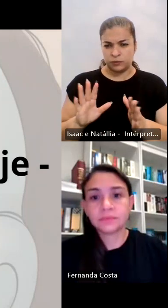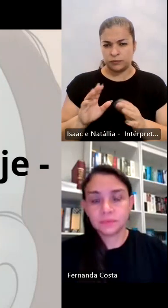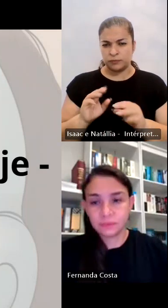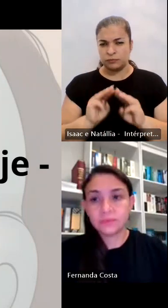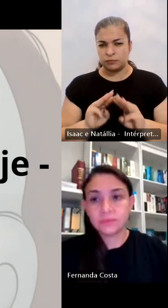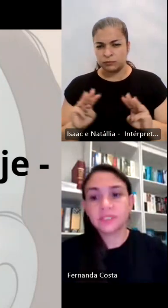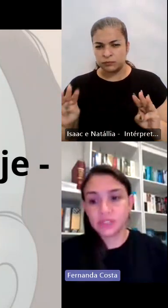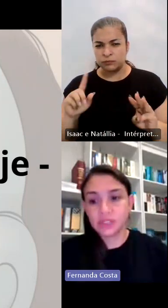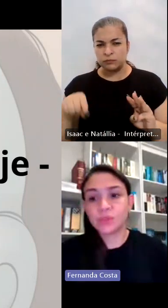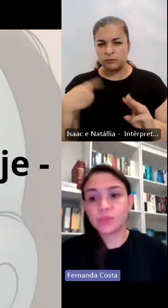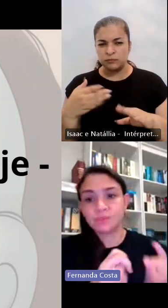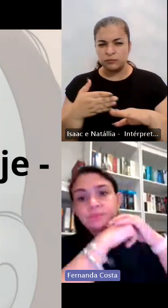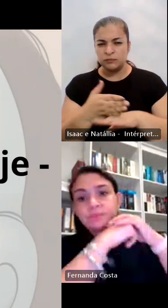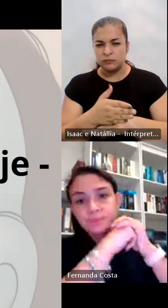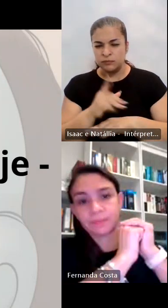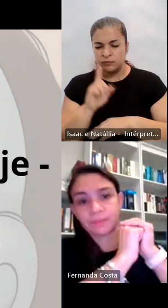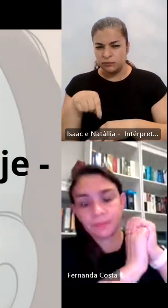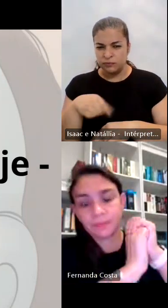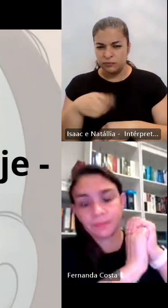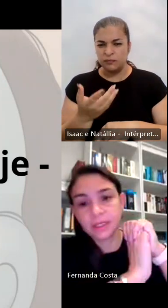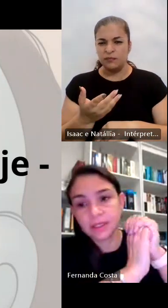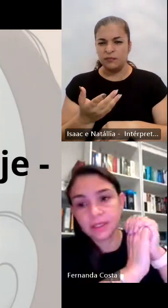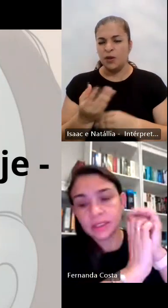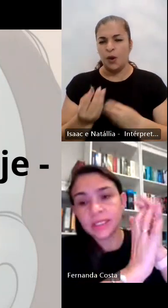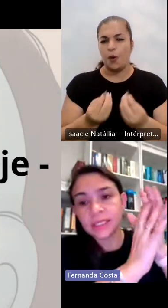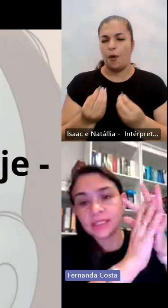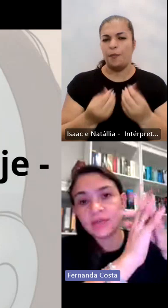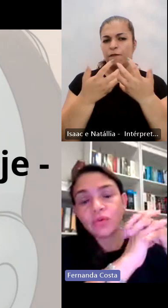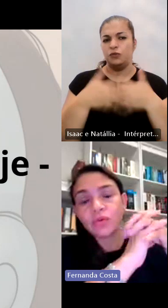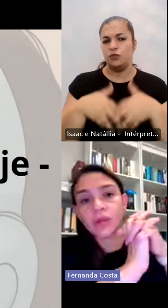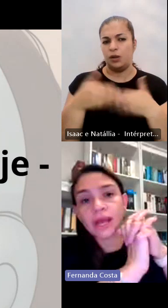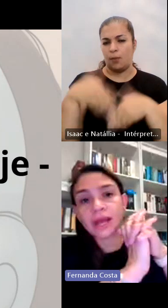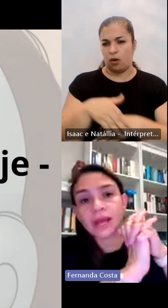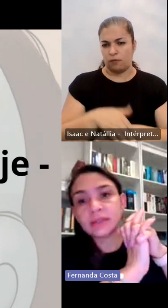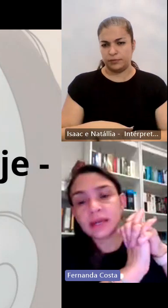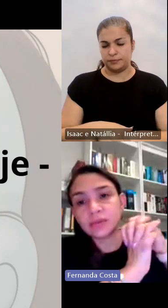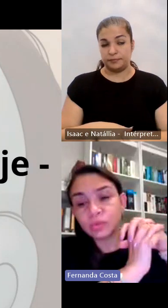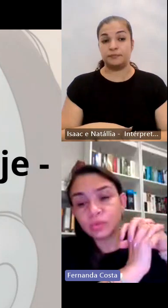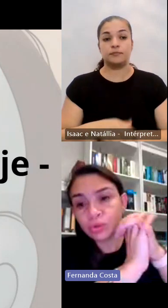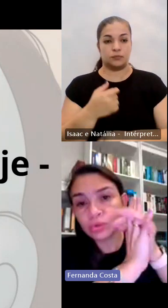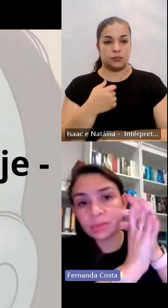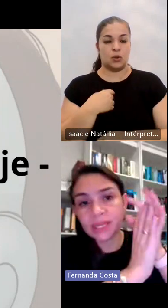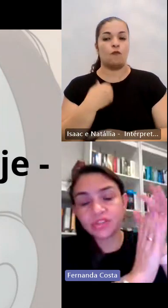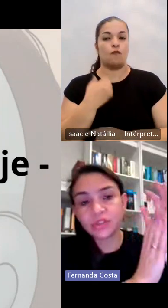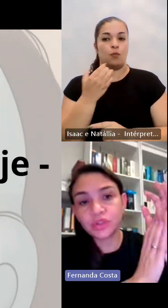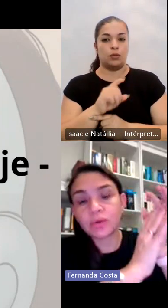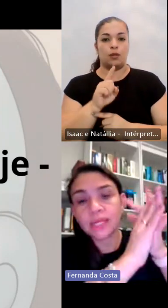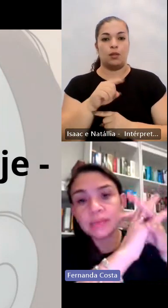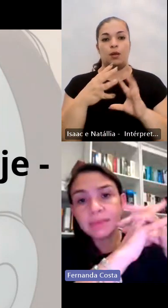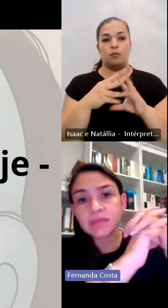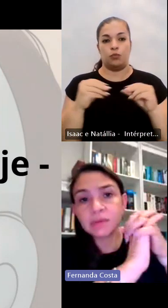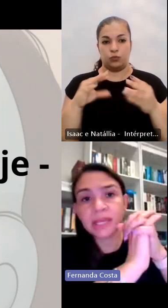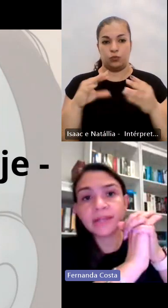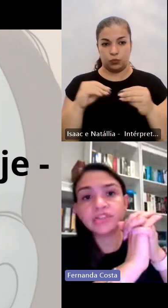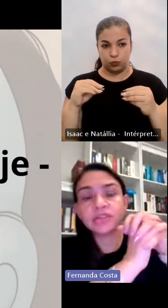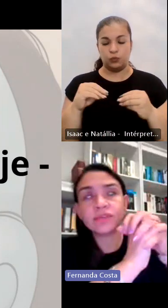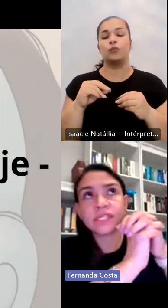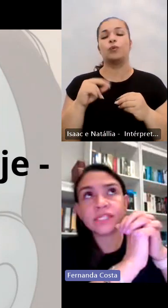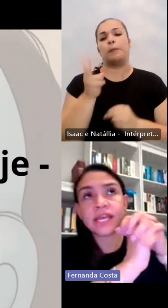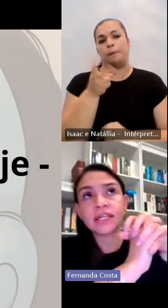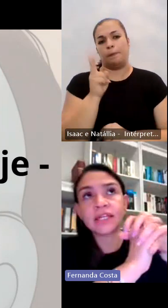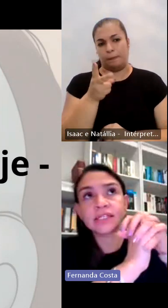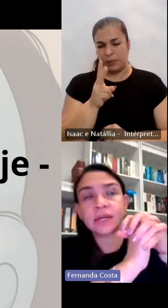para a gente fazer? Ou como que funciona? Isso, eu vou colocá-la lá no Moodle, no ambiente virtual, naquele mesmo ambiente